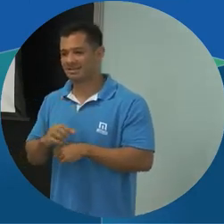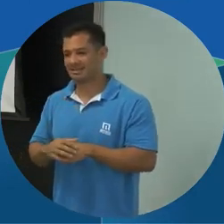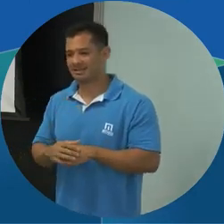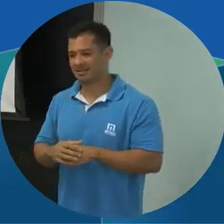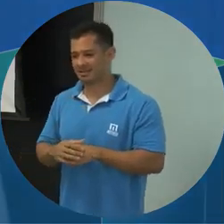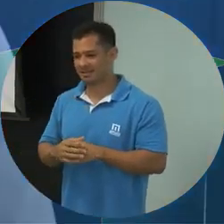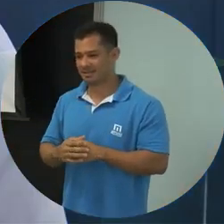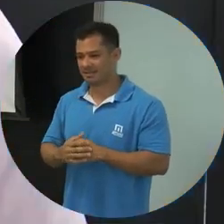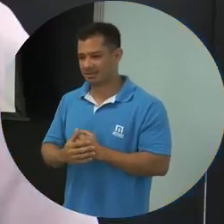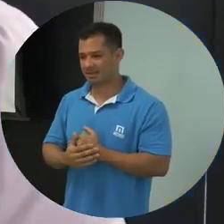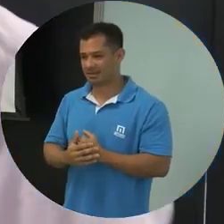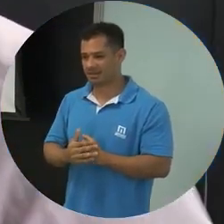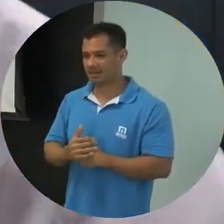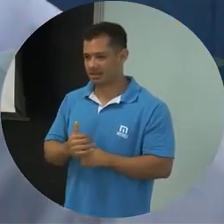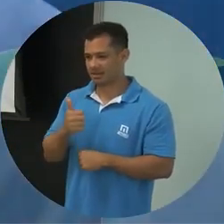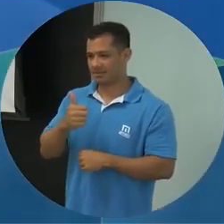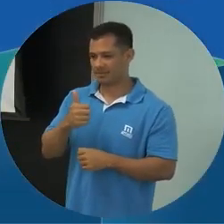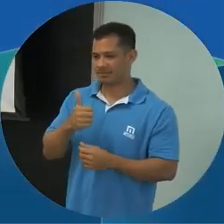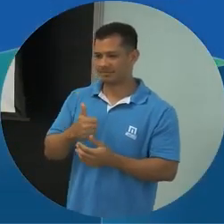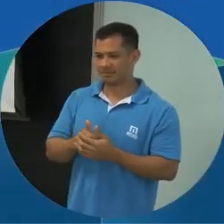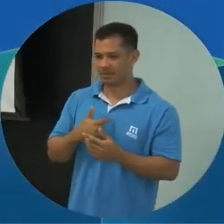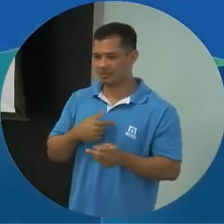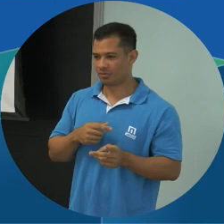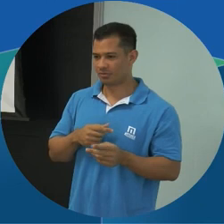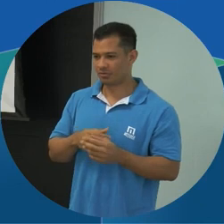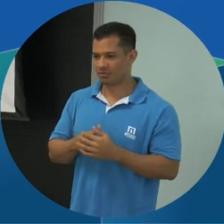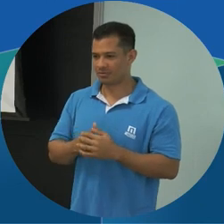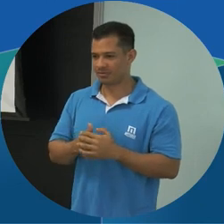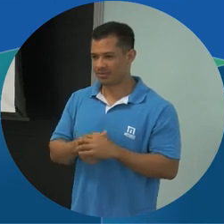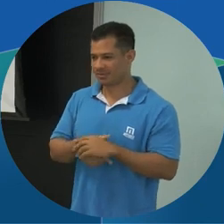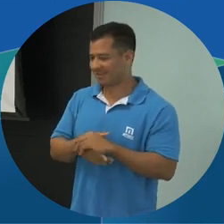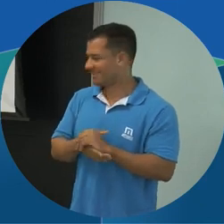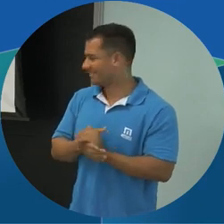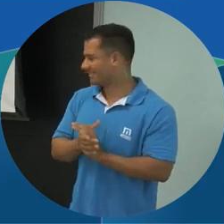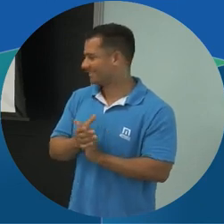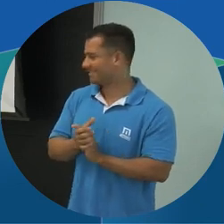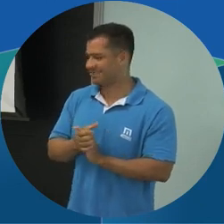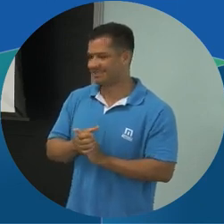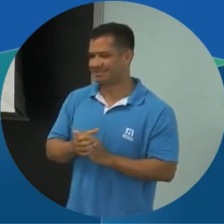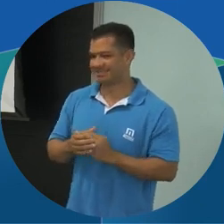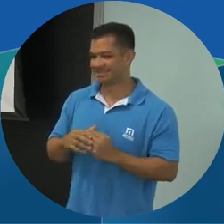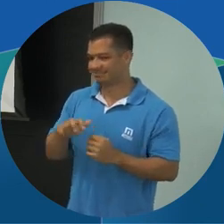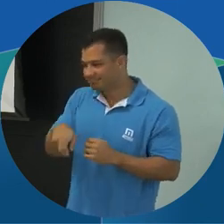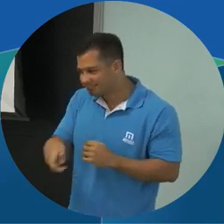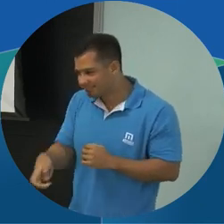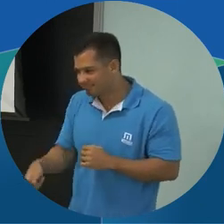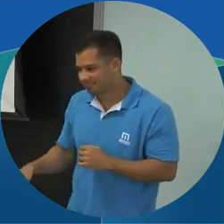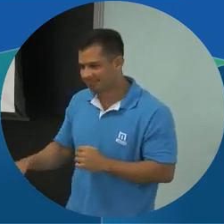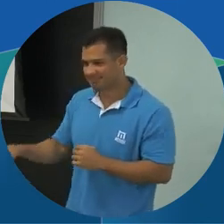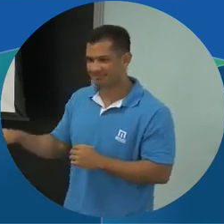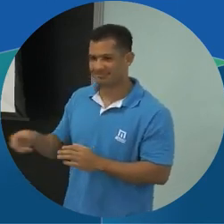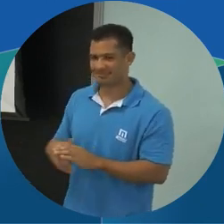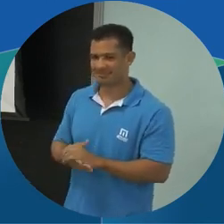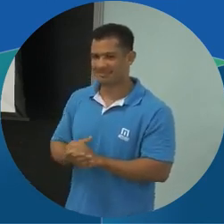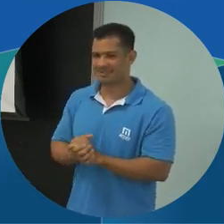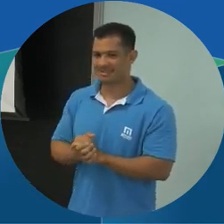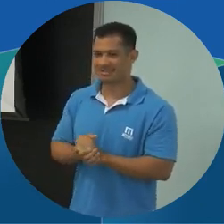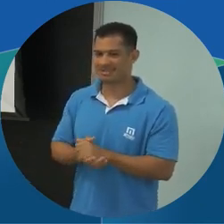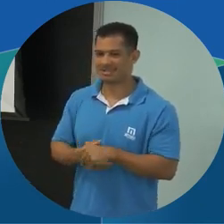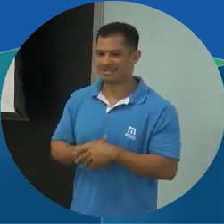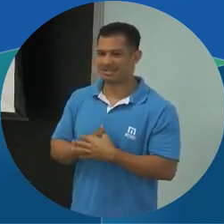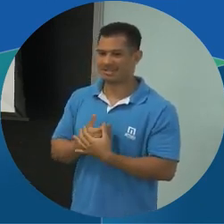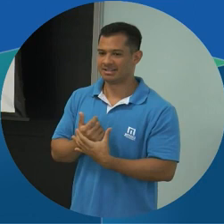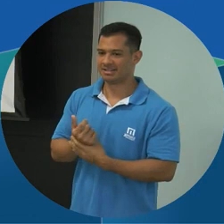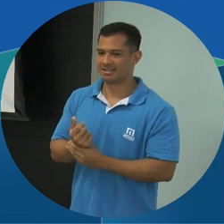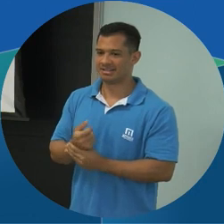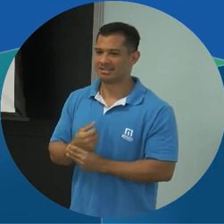estive conversando esses dias com um colega, e a gente estava falando um pouco, ele perguntou, vi um vídeo seu lá no LinkedIn, falei,